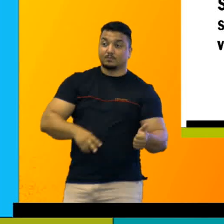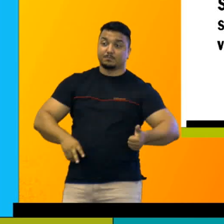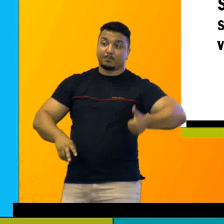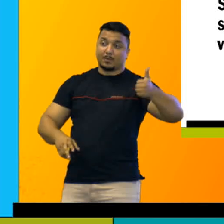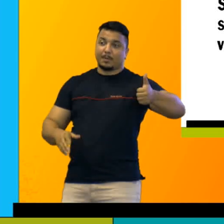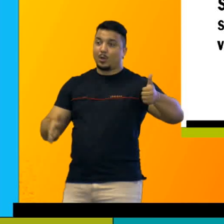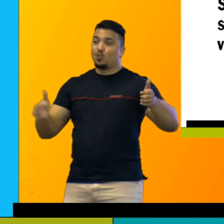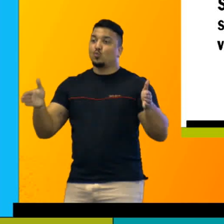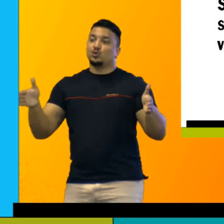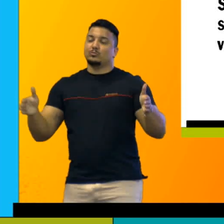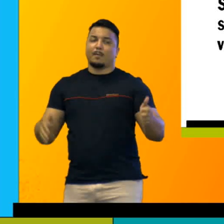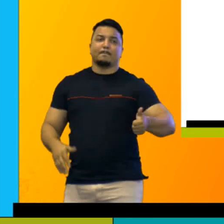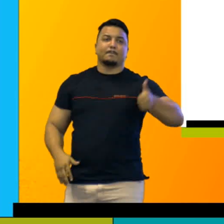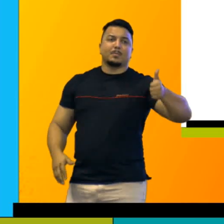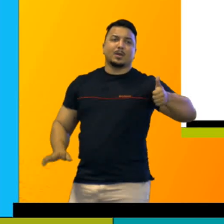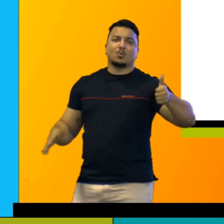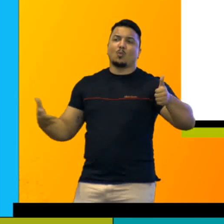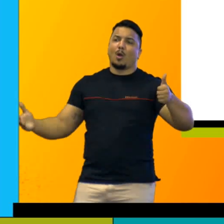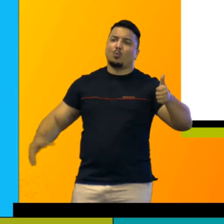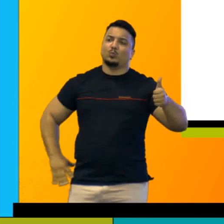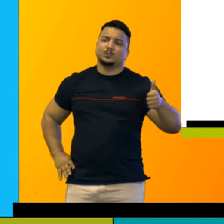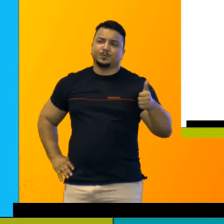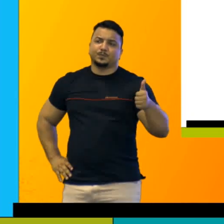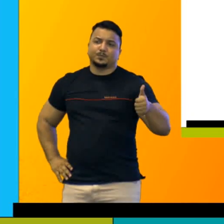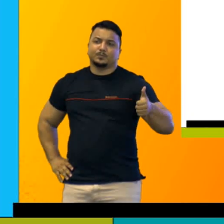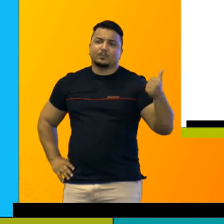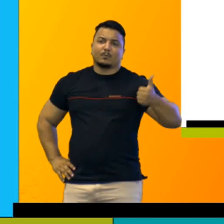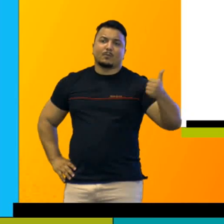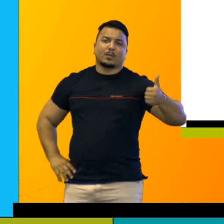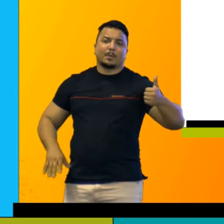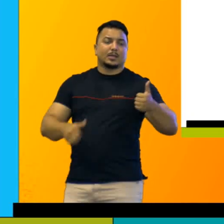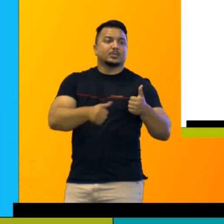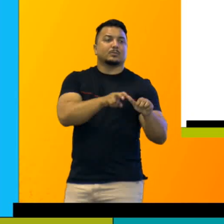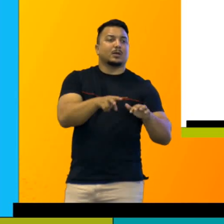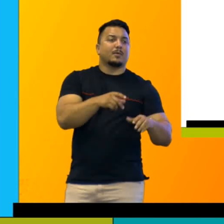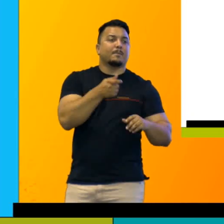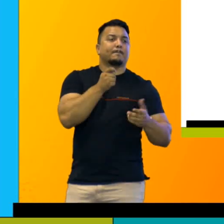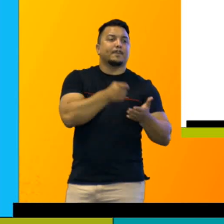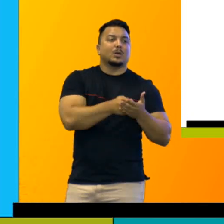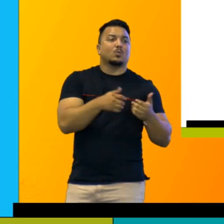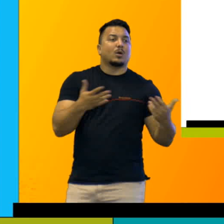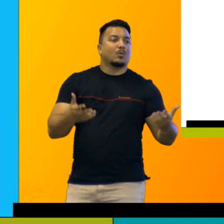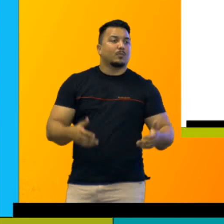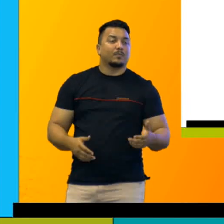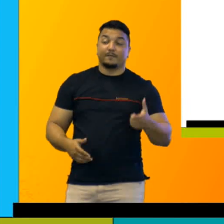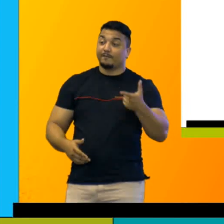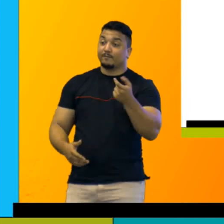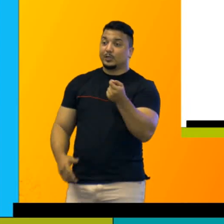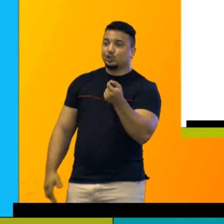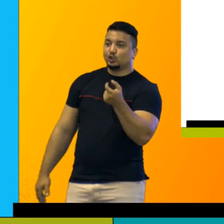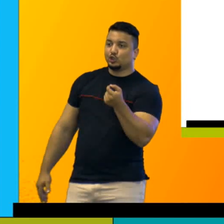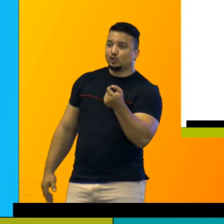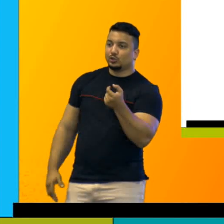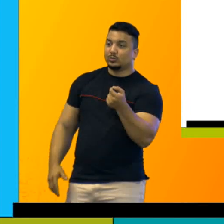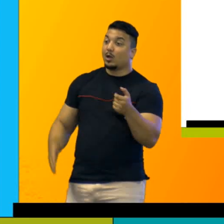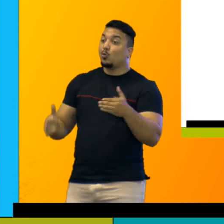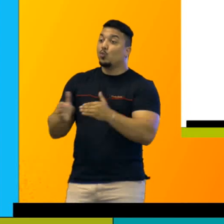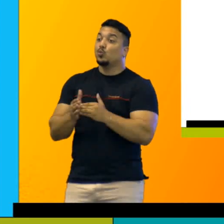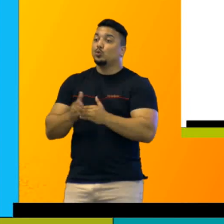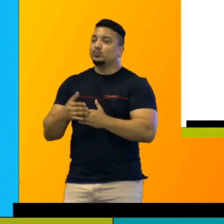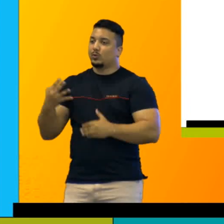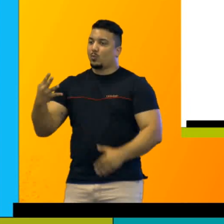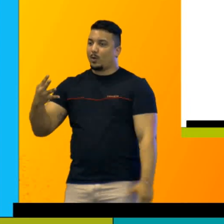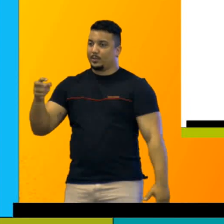e última. Qual é a primeira semana, pessoal? Quanto era o preço da primeira semana? 20. Quanto era o preço da